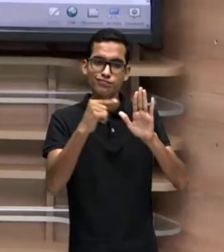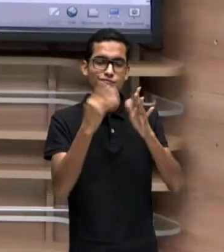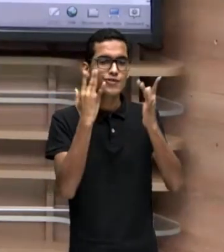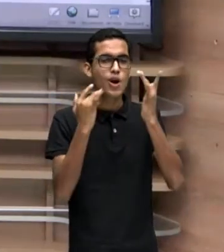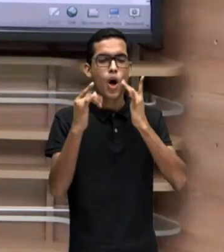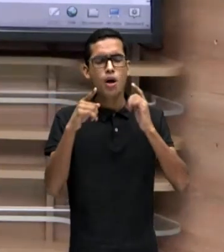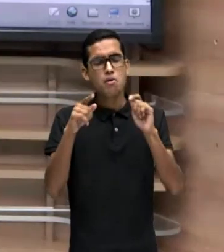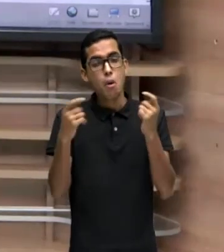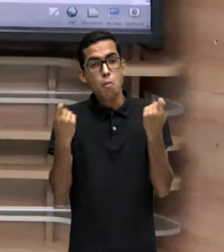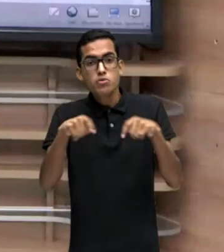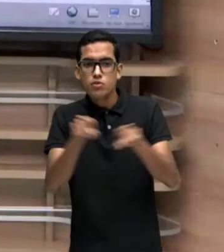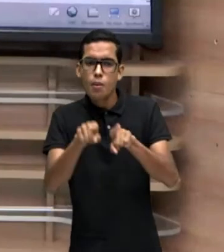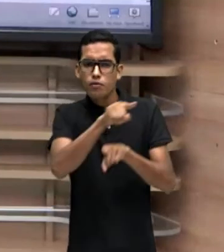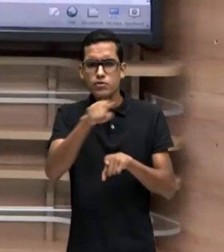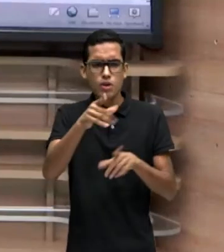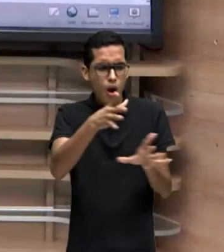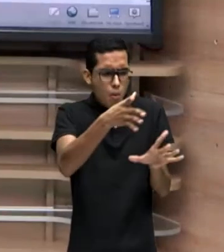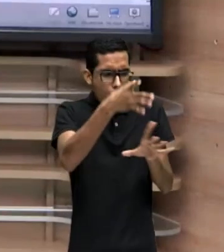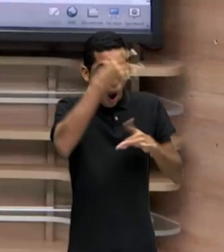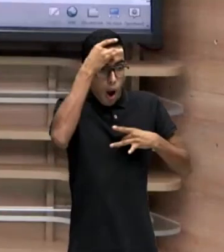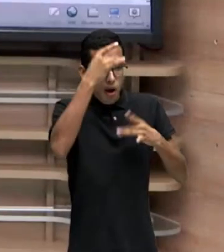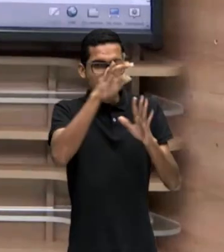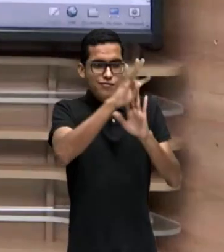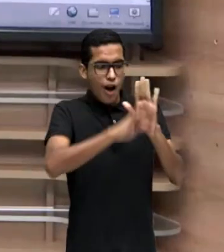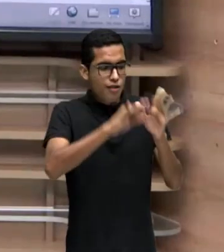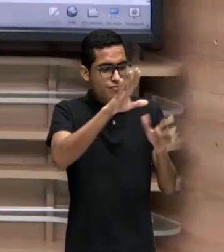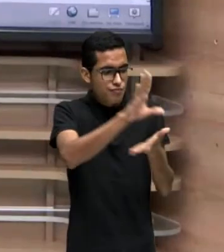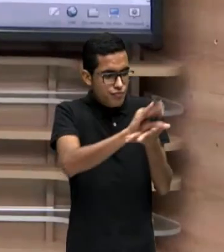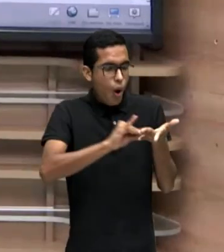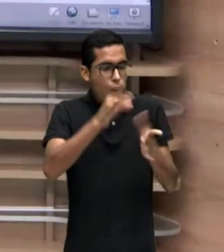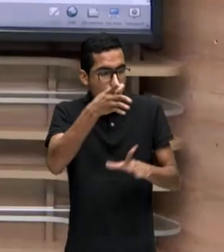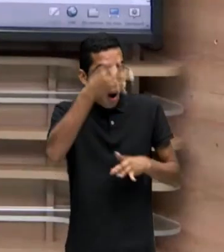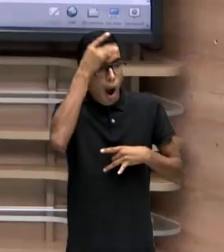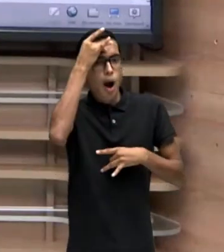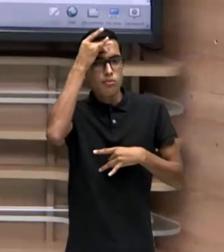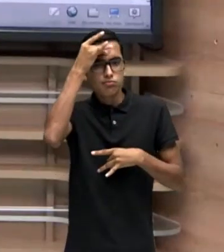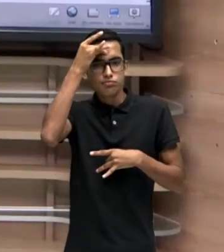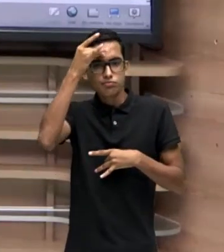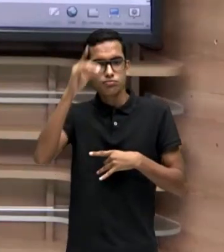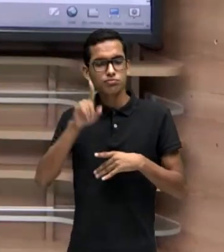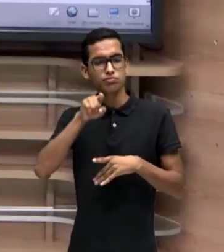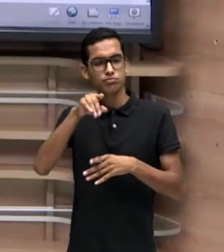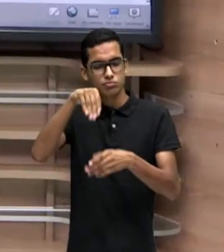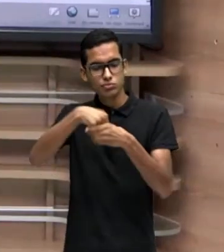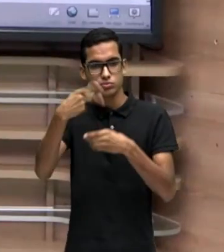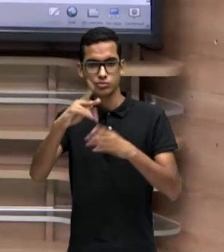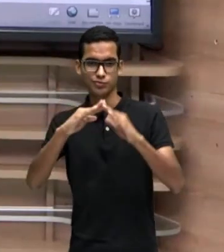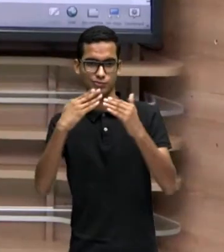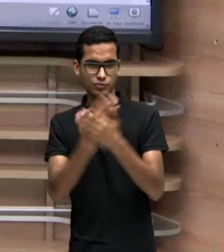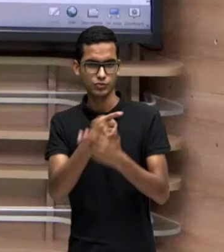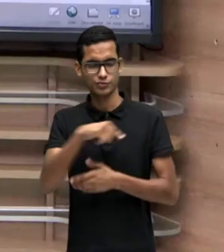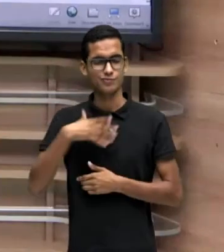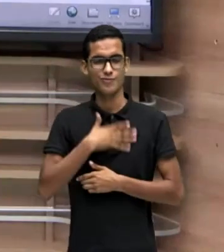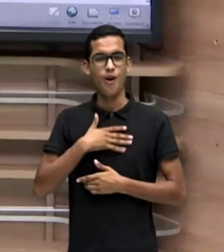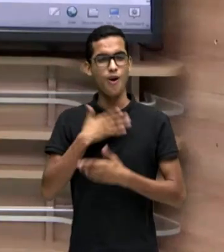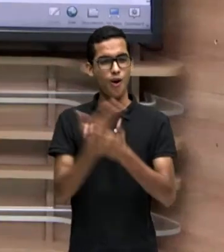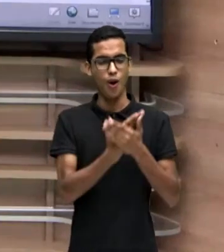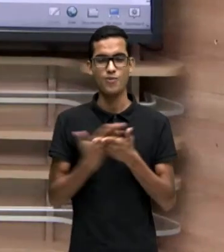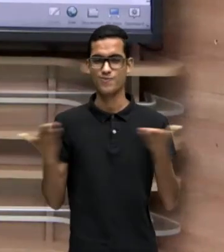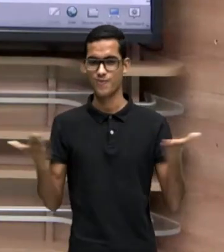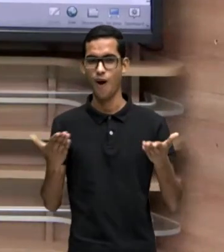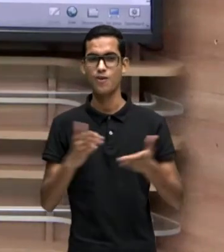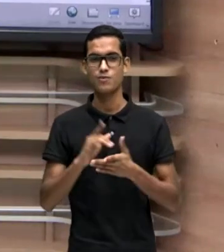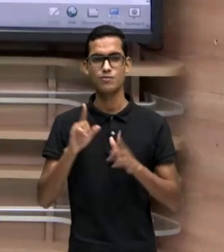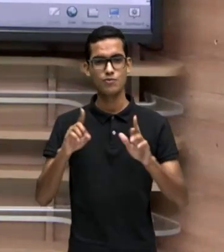aí uma ação dramática, uma ação cênica dramática nas escolas de vocês. Espero que vocês tenham gostado da nossa aula de